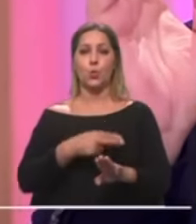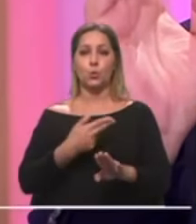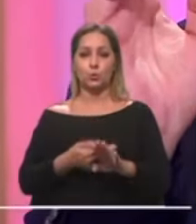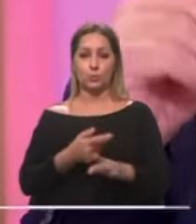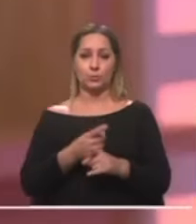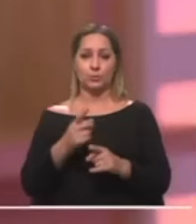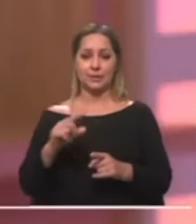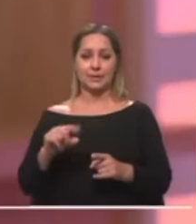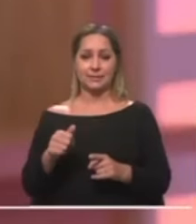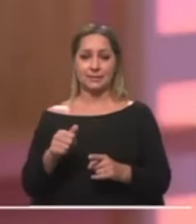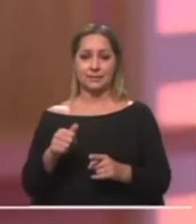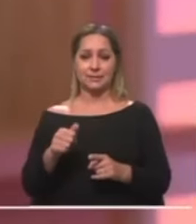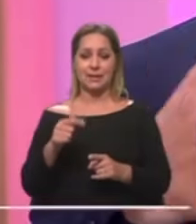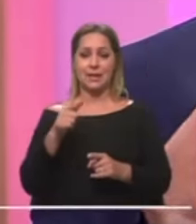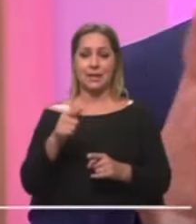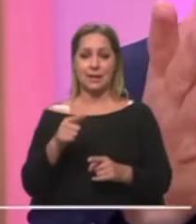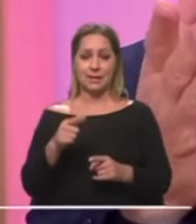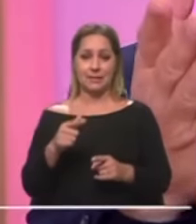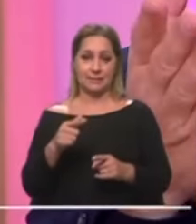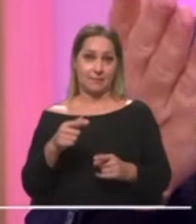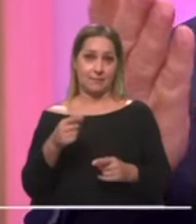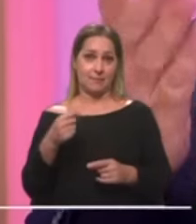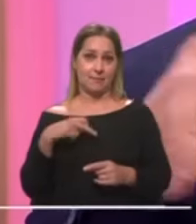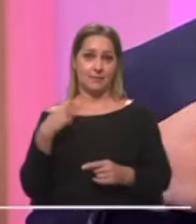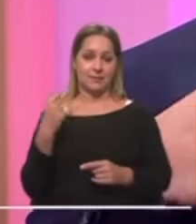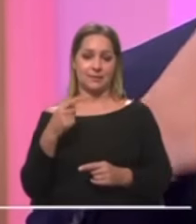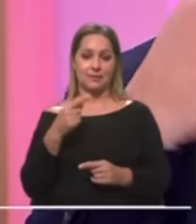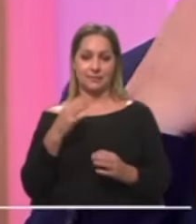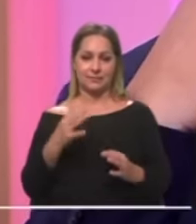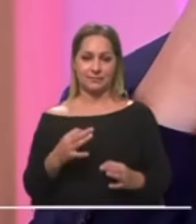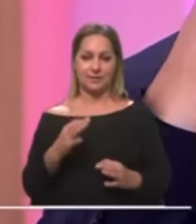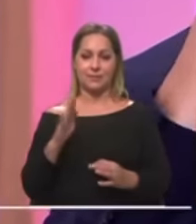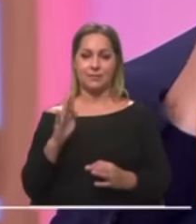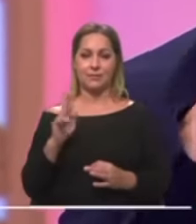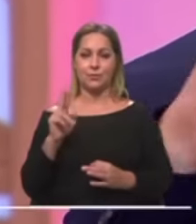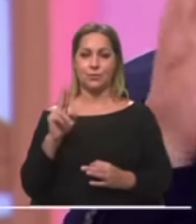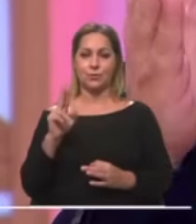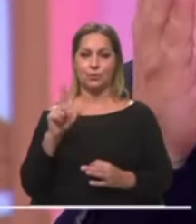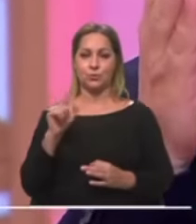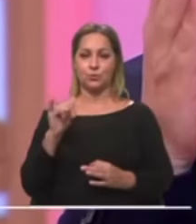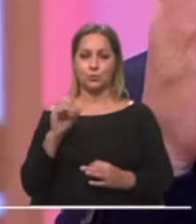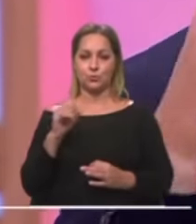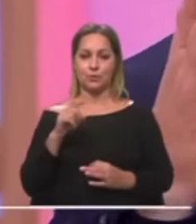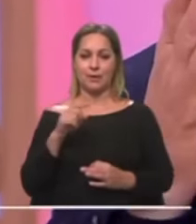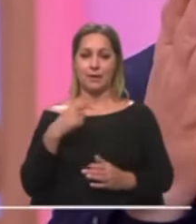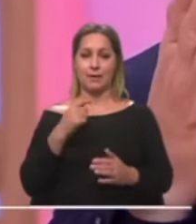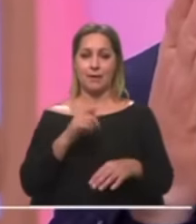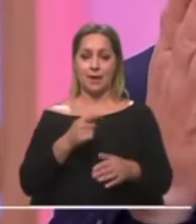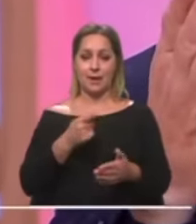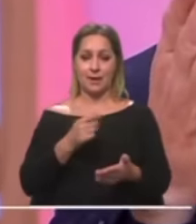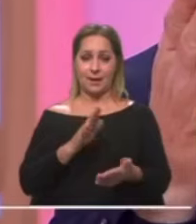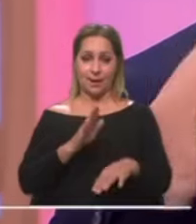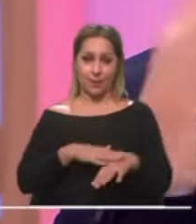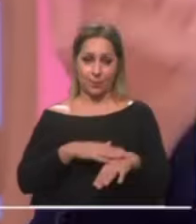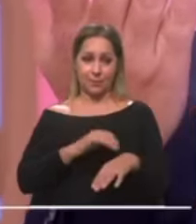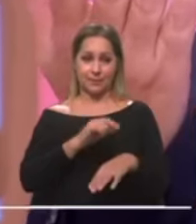dinheiro Claro afinal não pá e realmente foi e é verdade o Júlio foi para eu digo sempre a culpa é do Júlio Portanto o Júlio tá a assumir isto